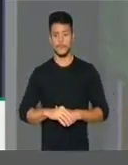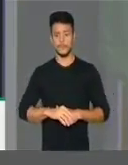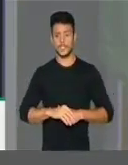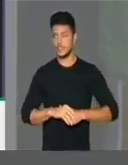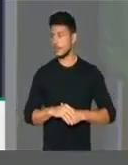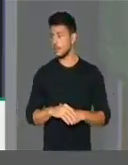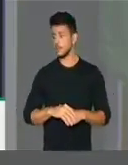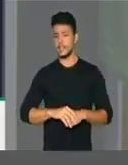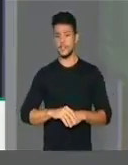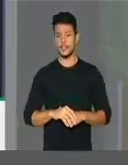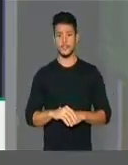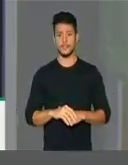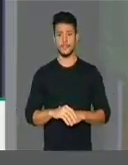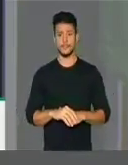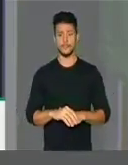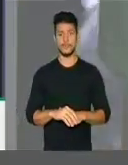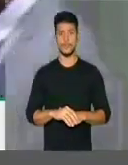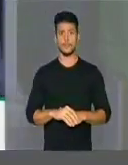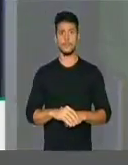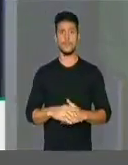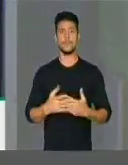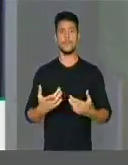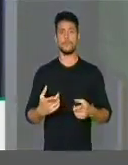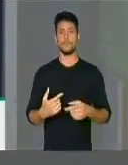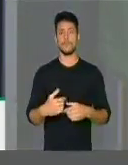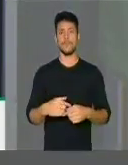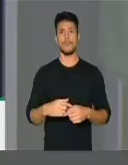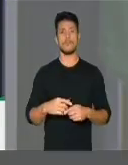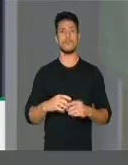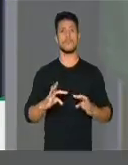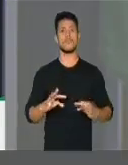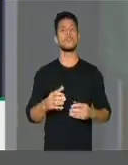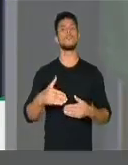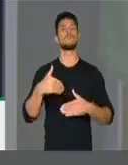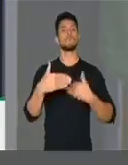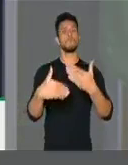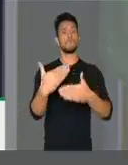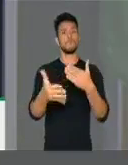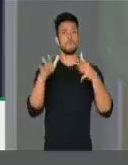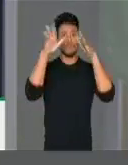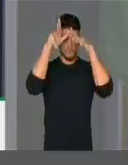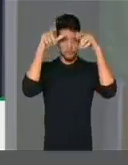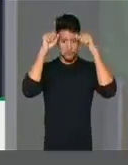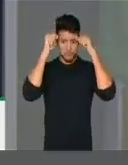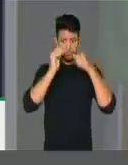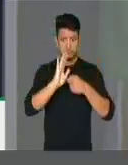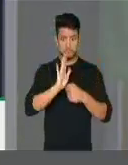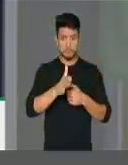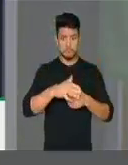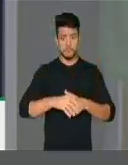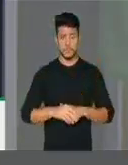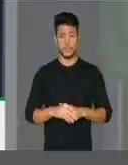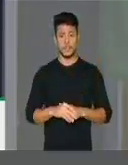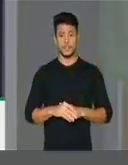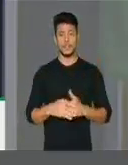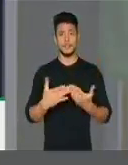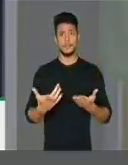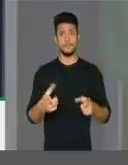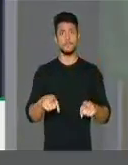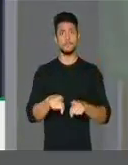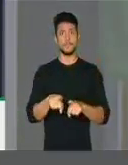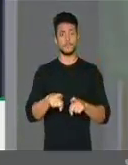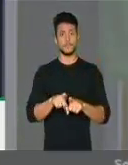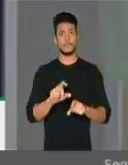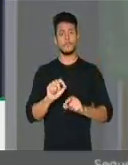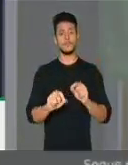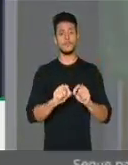do Nordeste, a SUDENE, da Superintendência de Desenvolvimento da Amazônia, Sudã, e da